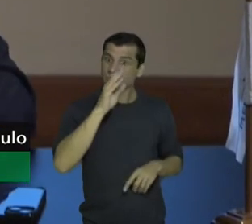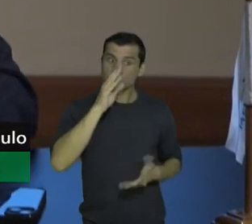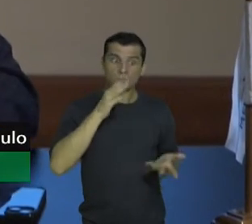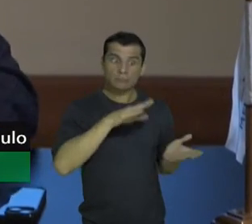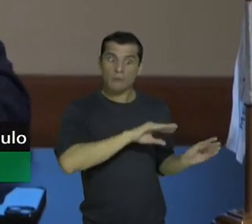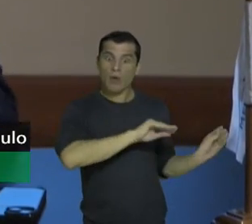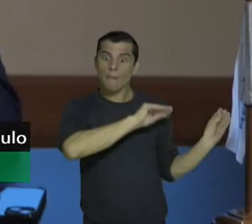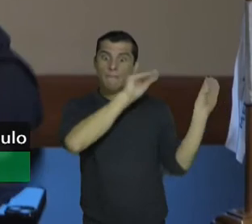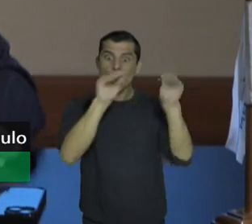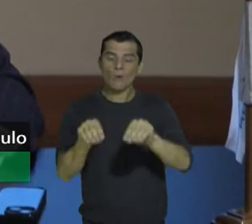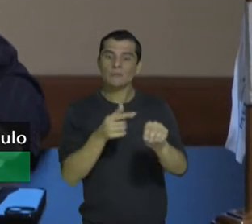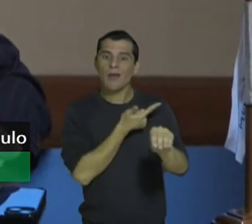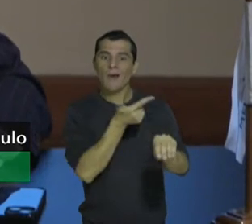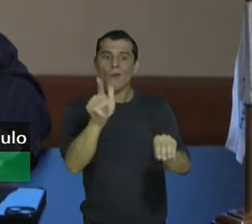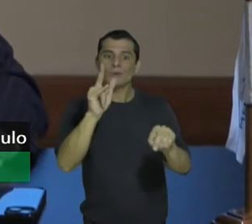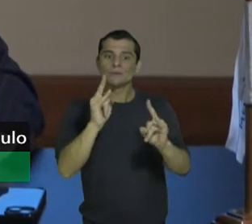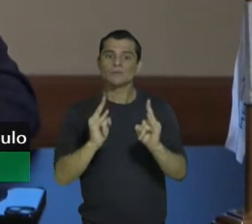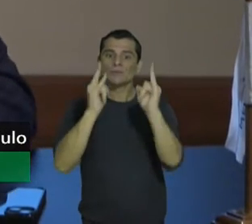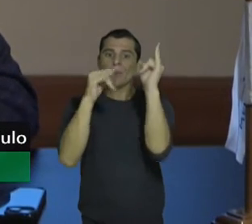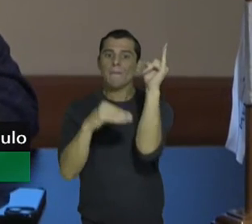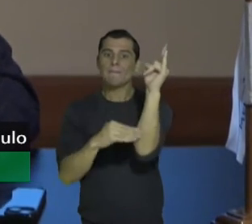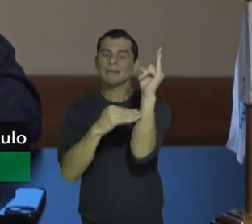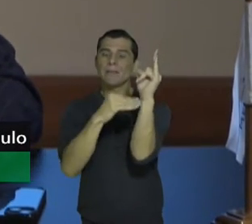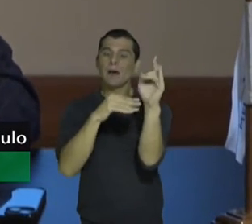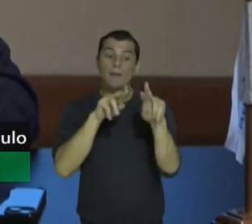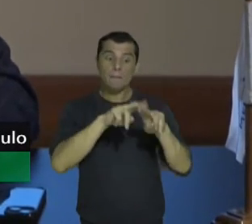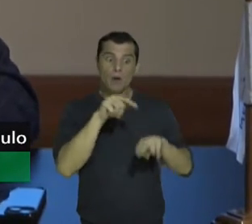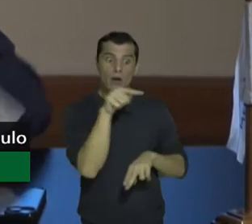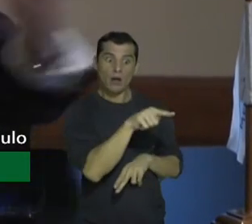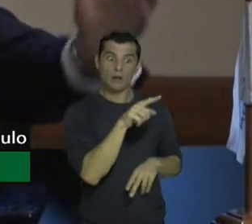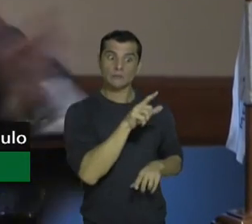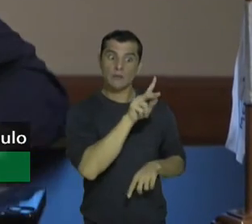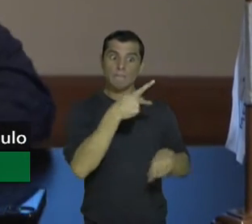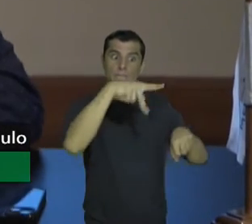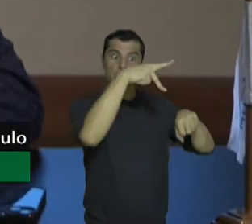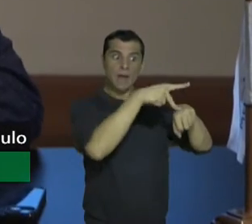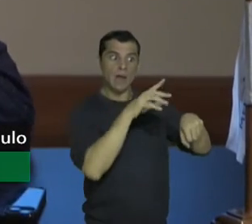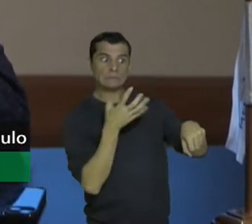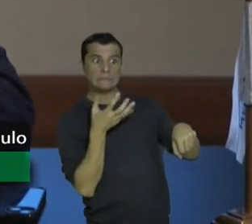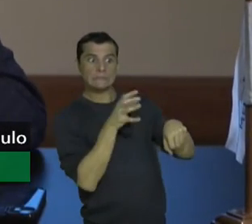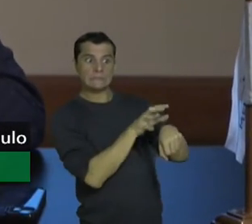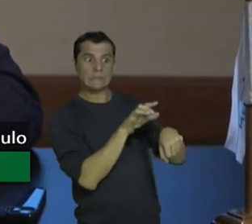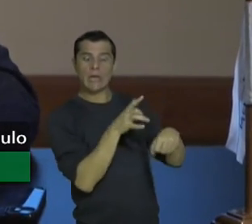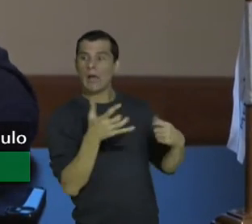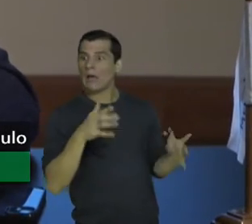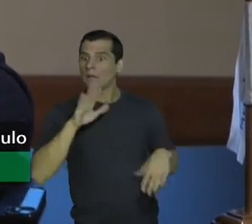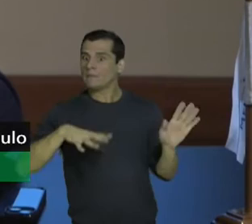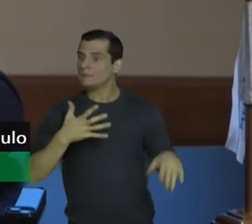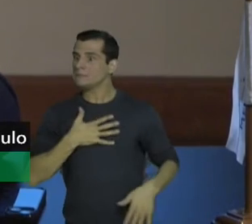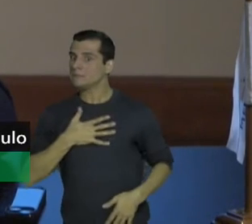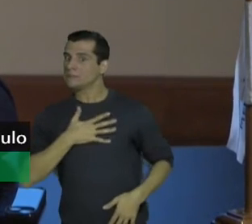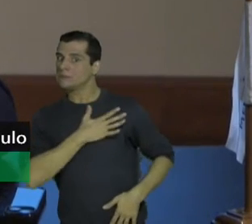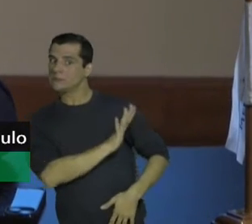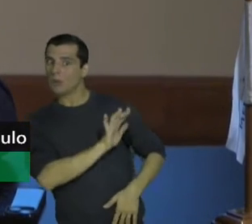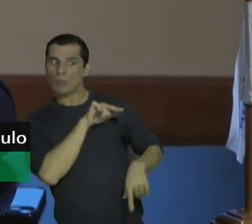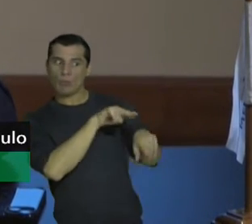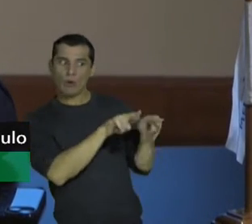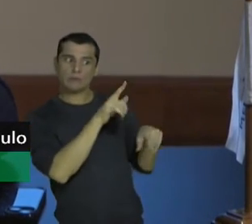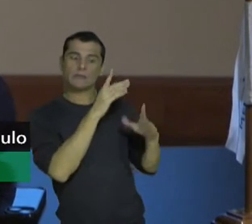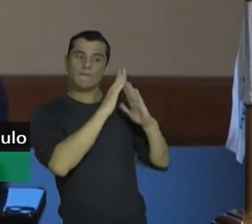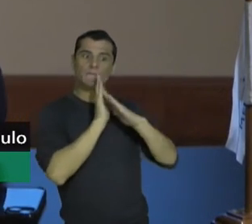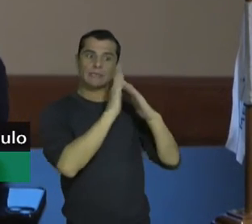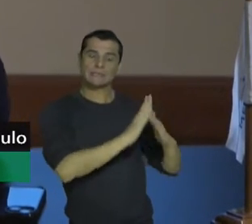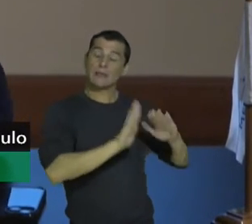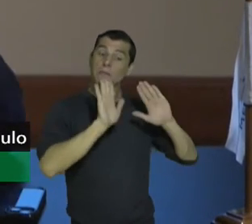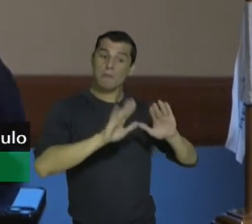que que eu tô dizendo isso porque no caso de países de região não dá se você não gosta do vizinho não importa você vai ter que conviver com ele